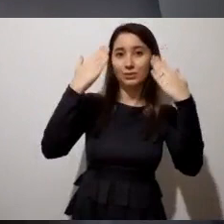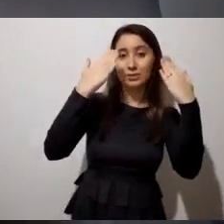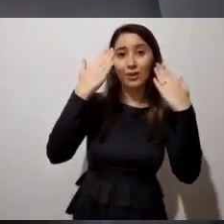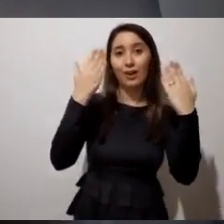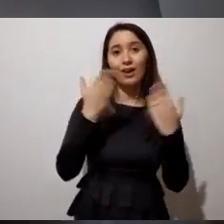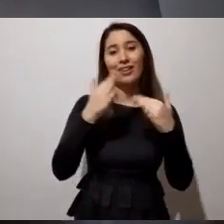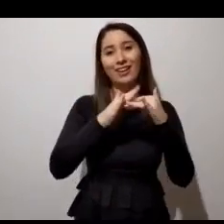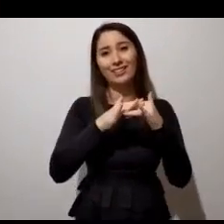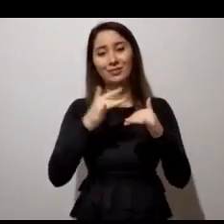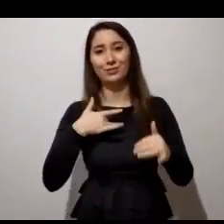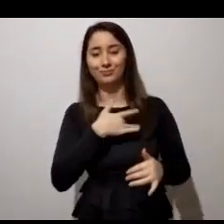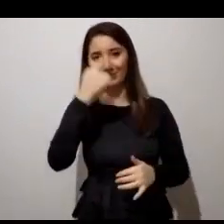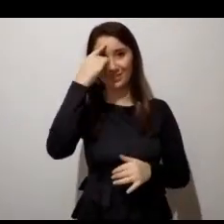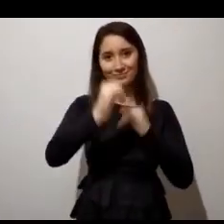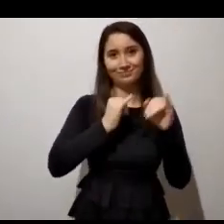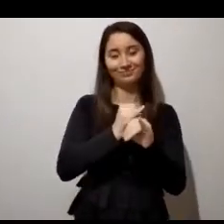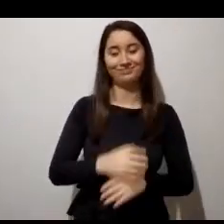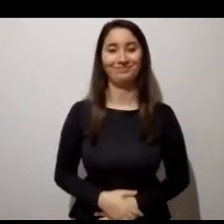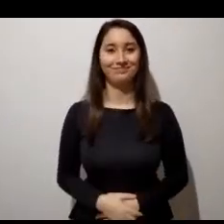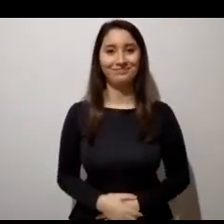Saúde Mental Online.